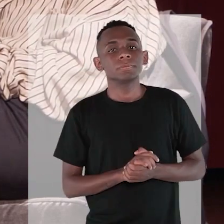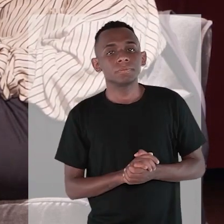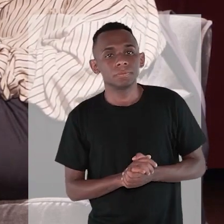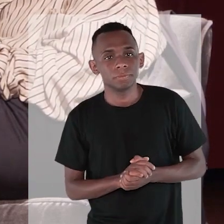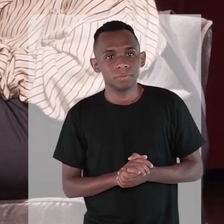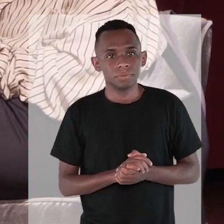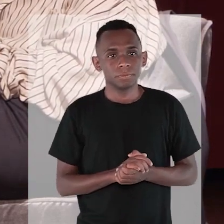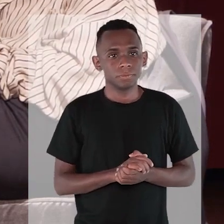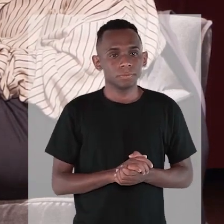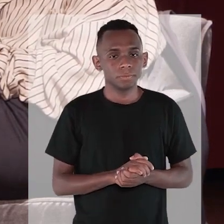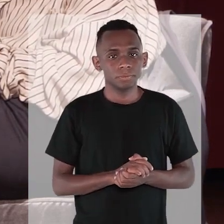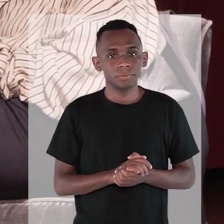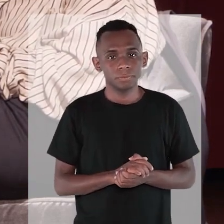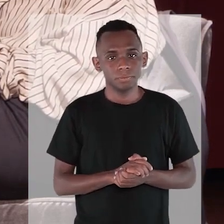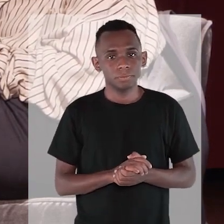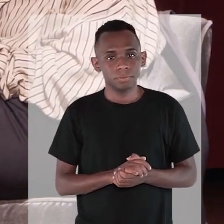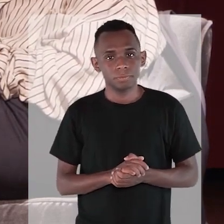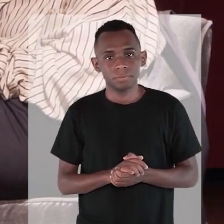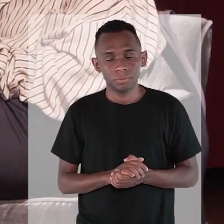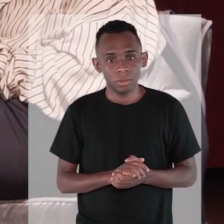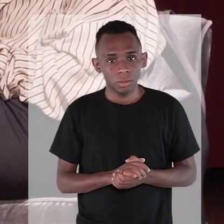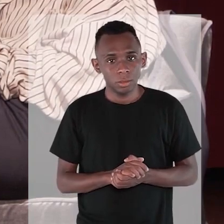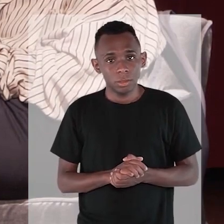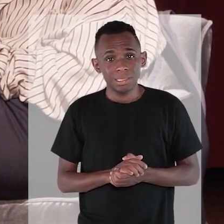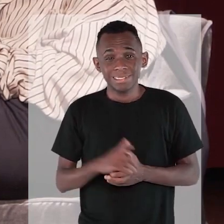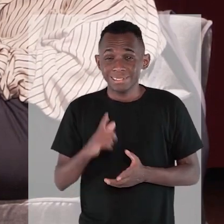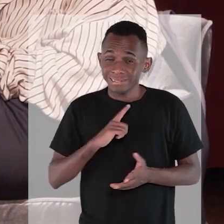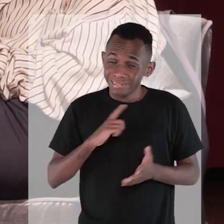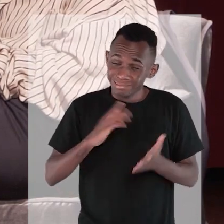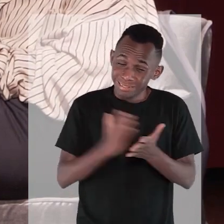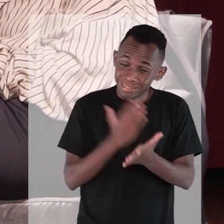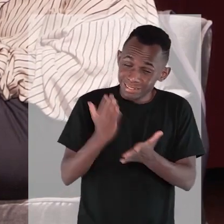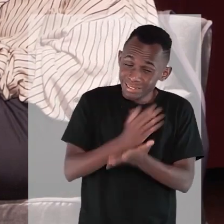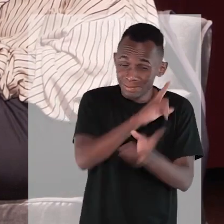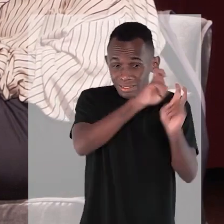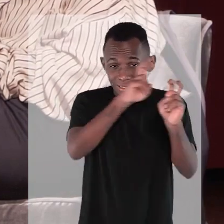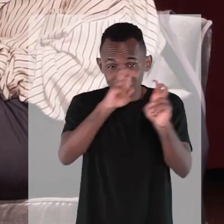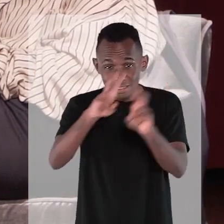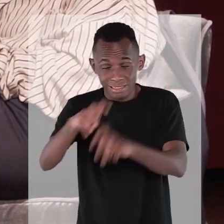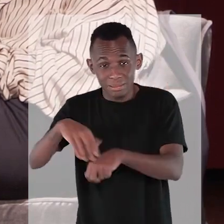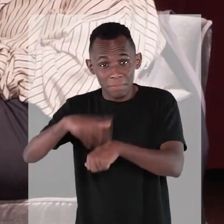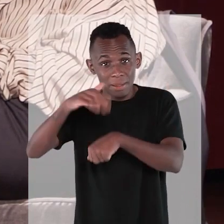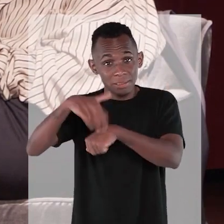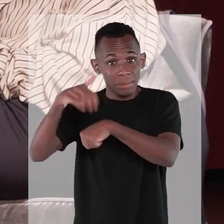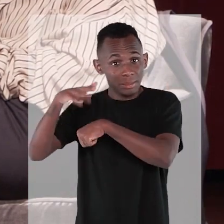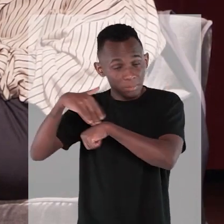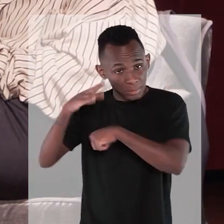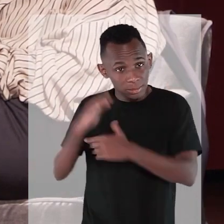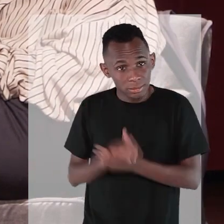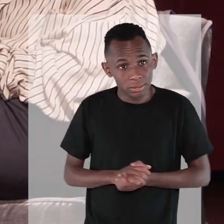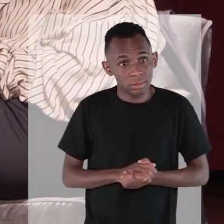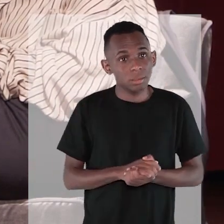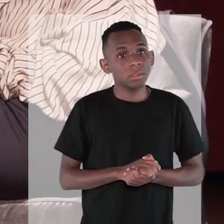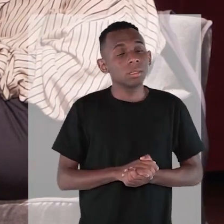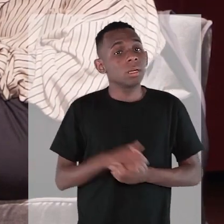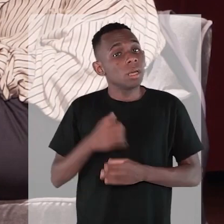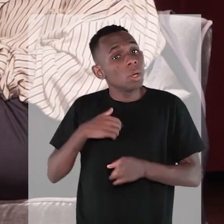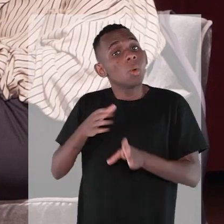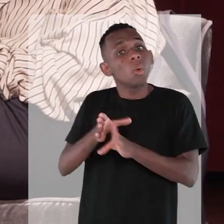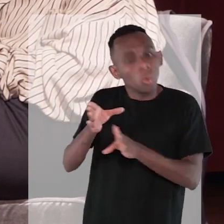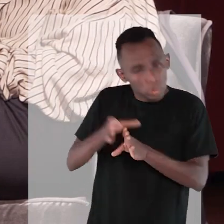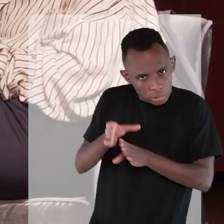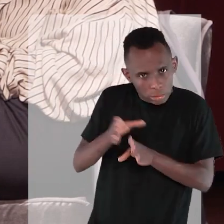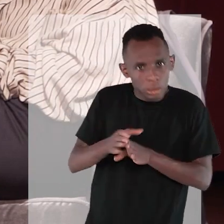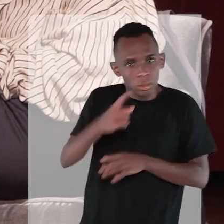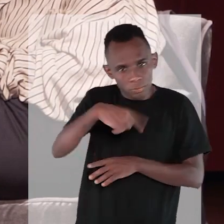sala aqui não consegue conter metade dos livros que existem, mas eu agradeço porque é exatamente isso. E eu recomendo, né, esse autor que eu cito